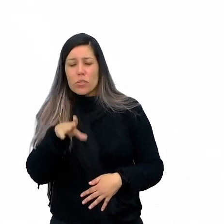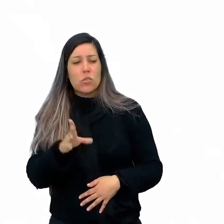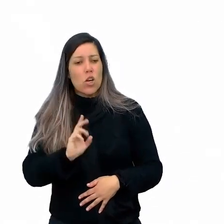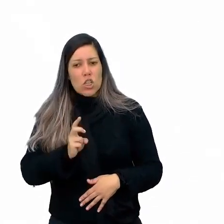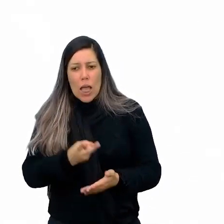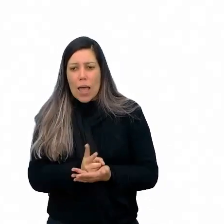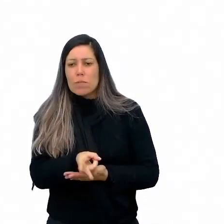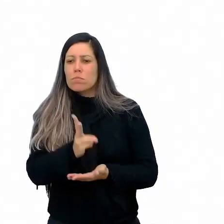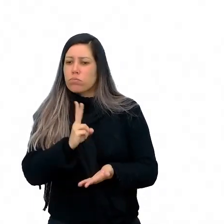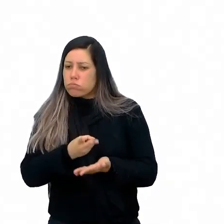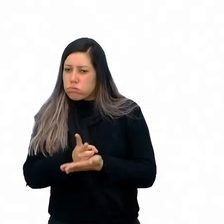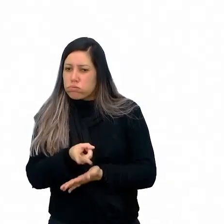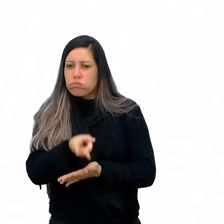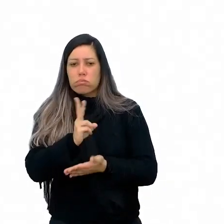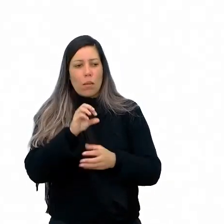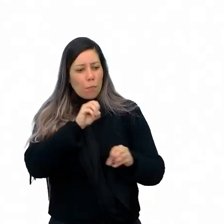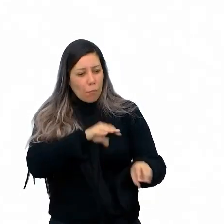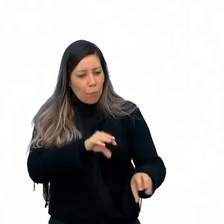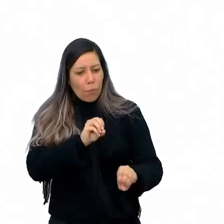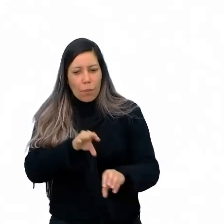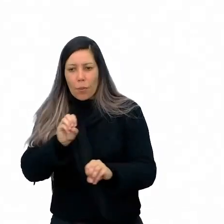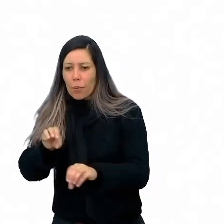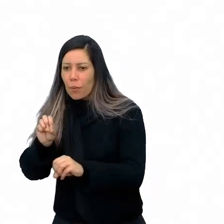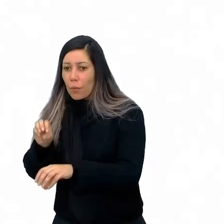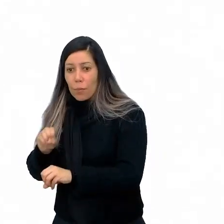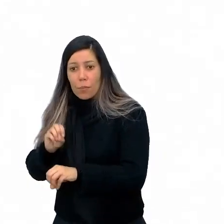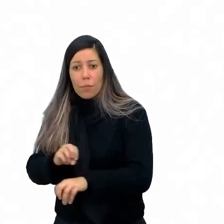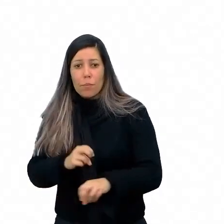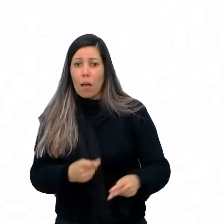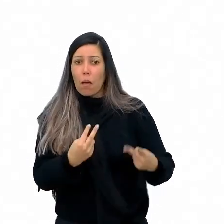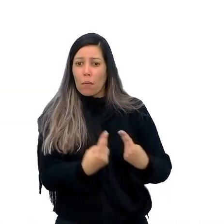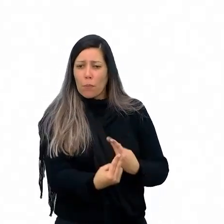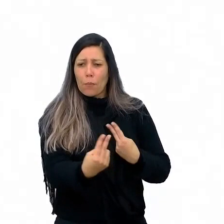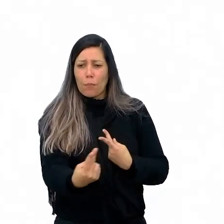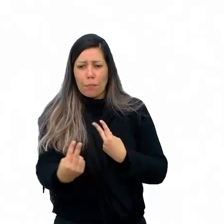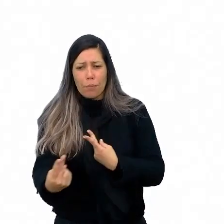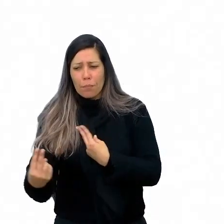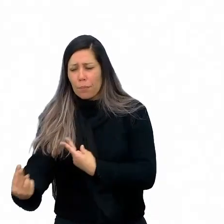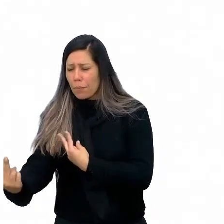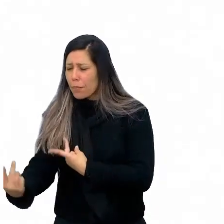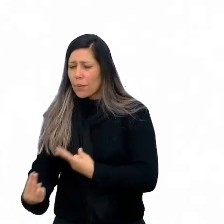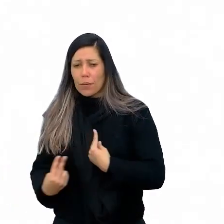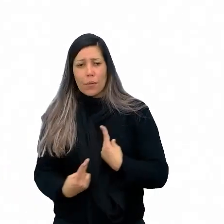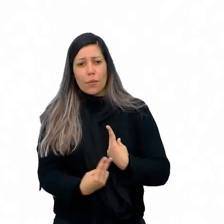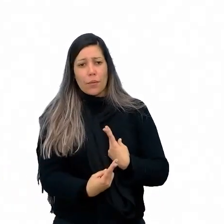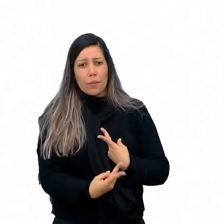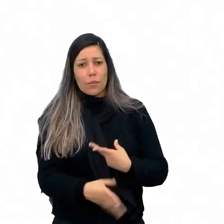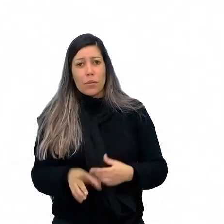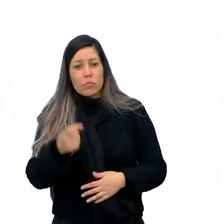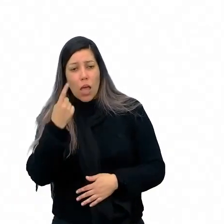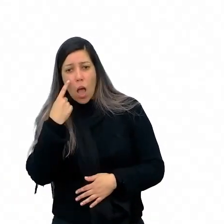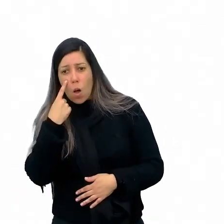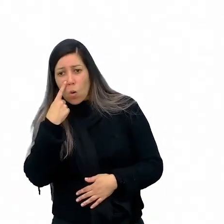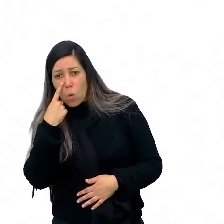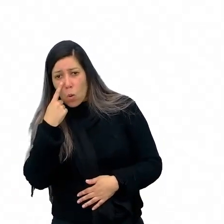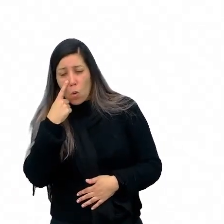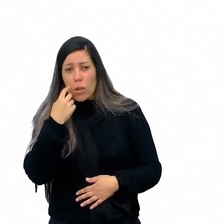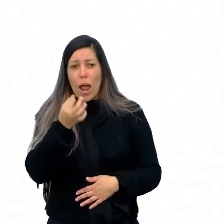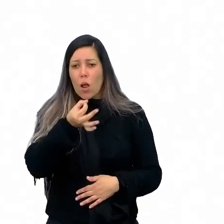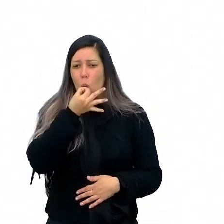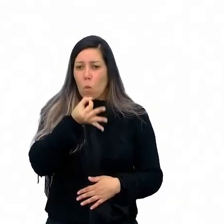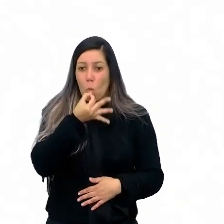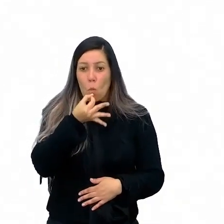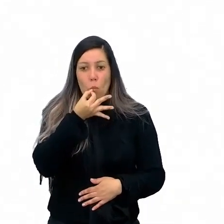mecânica. Porém, a gente, ao ter um olhar um pouco mais crítico para isso, a gente